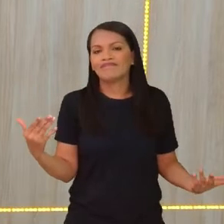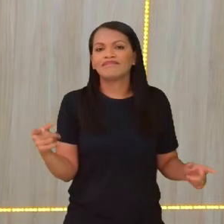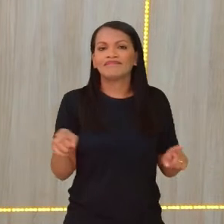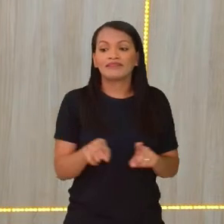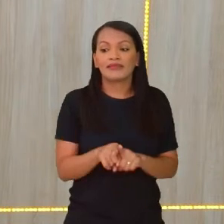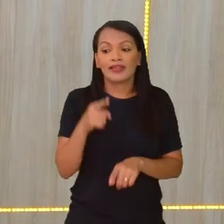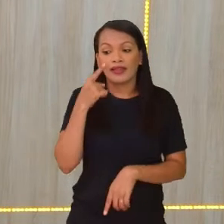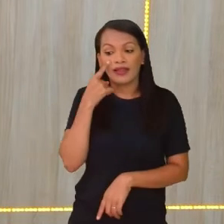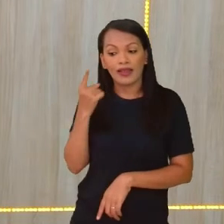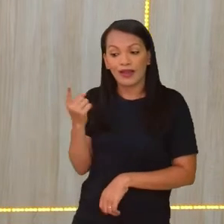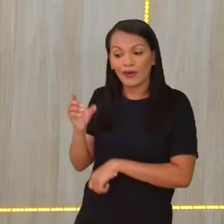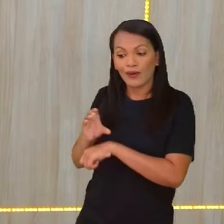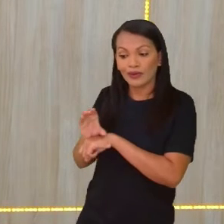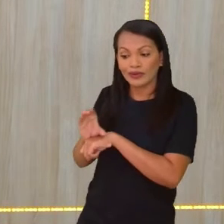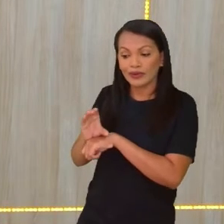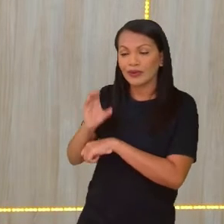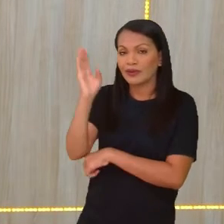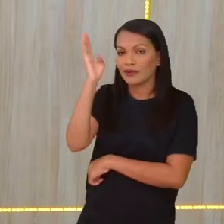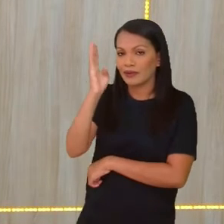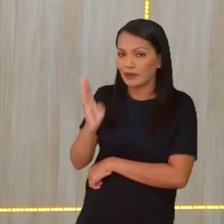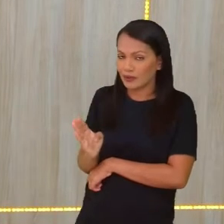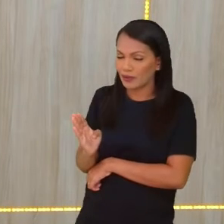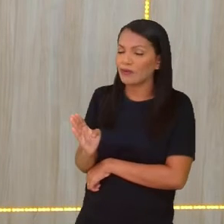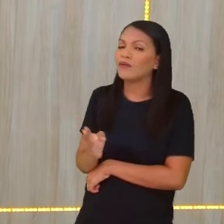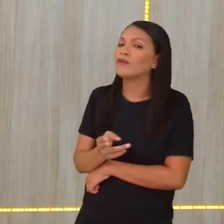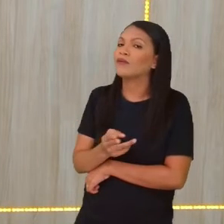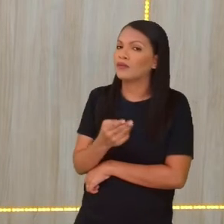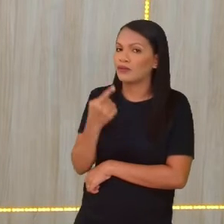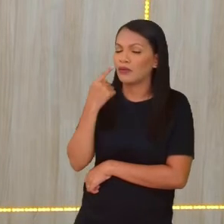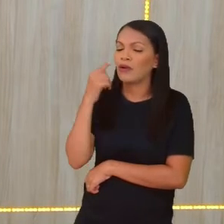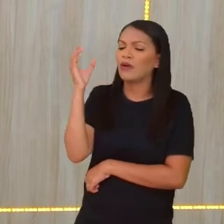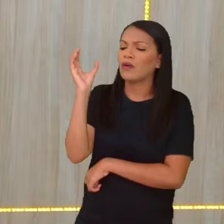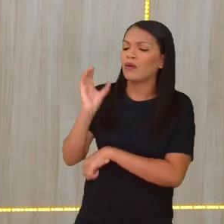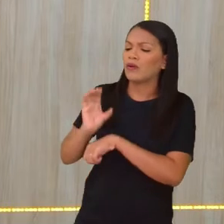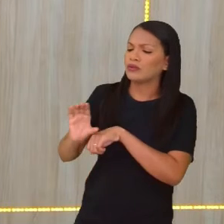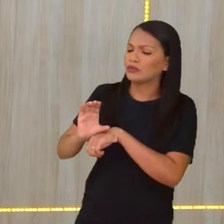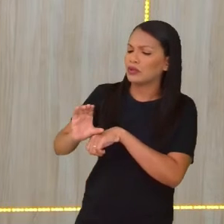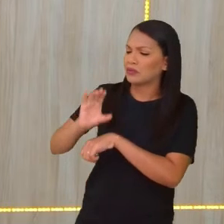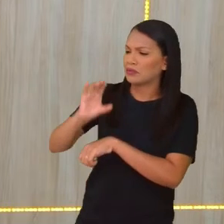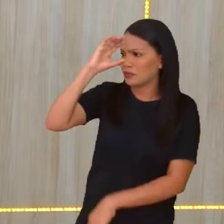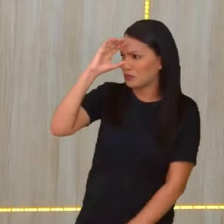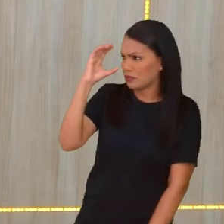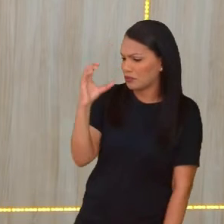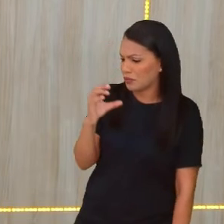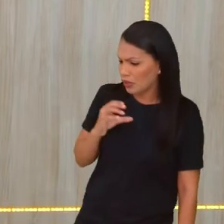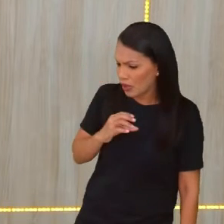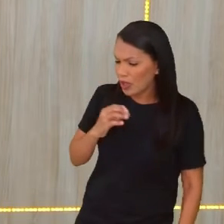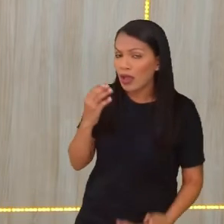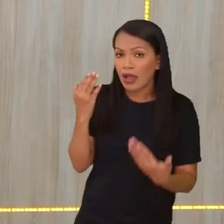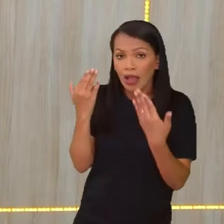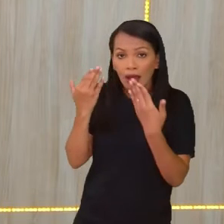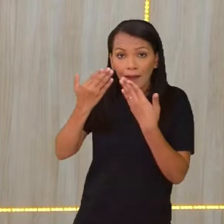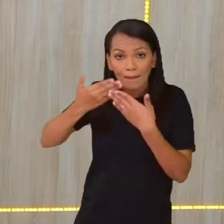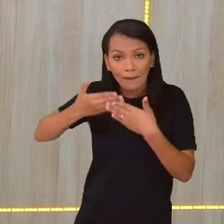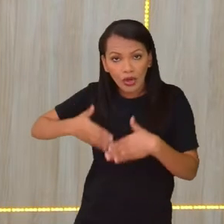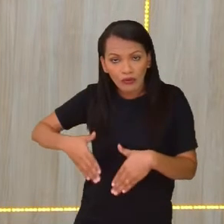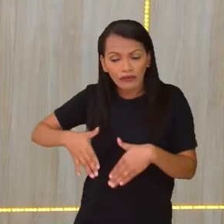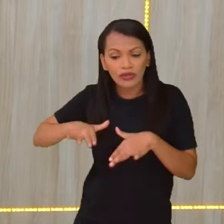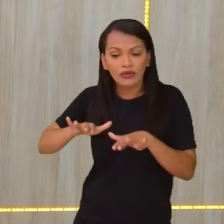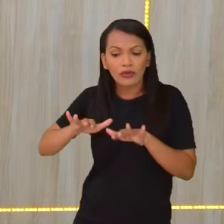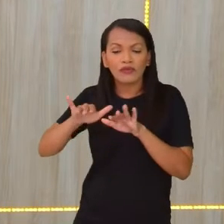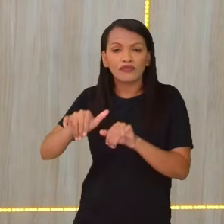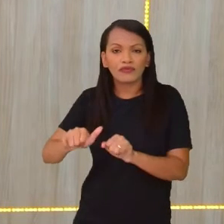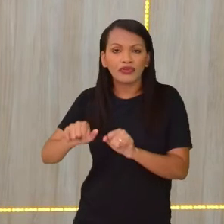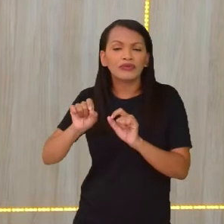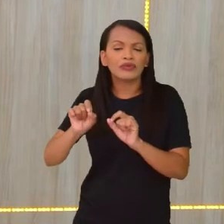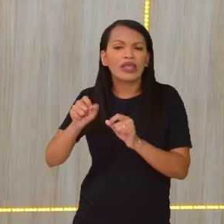uma Constituição que recebeu o nome de Constituição Cidadã, né, porque foi a Constituição aprovada logo após o fim da